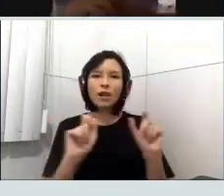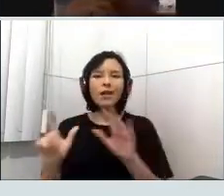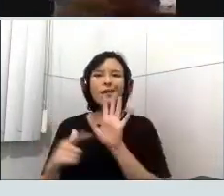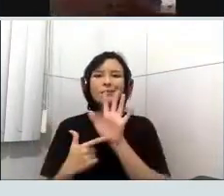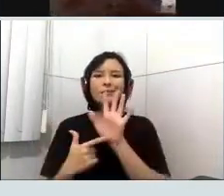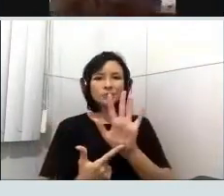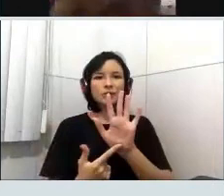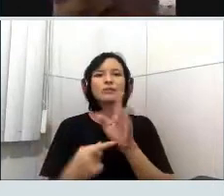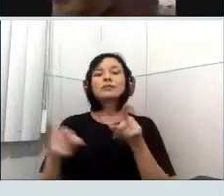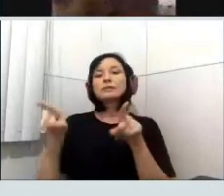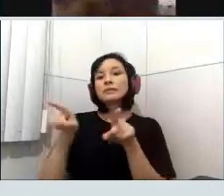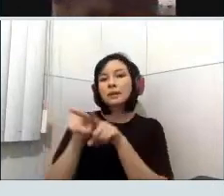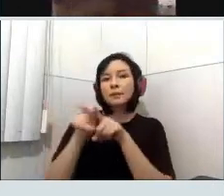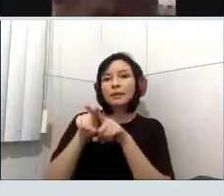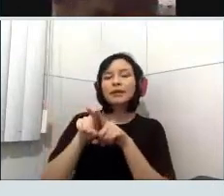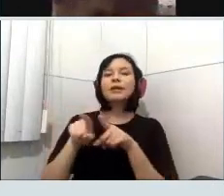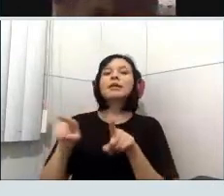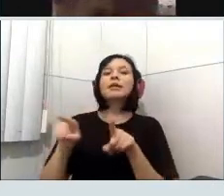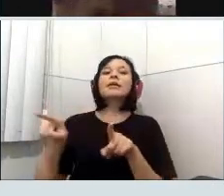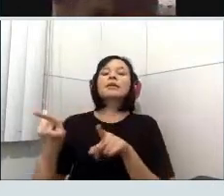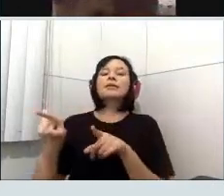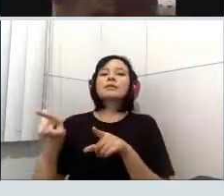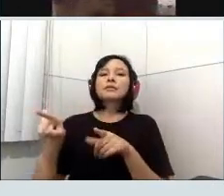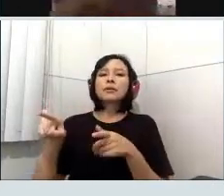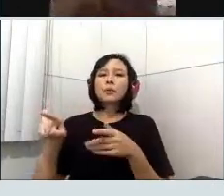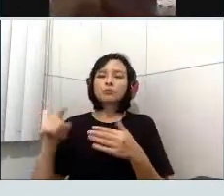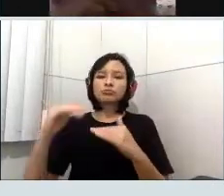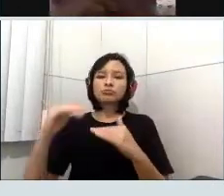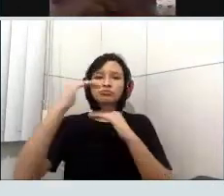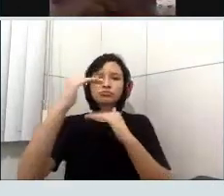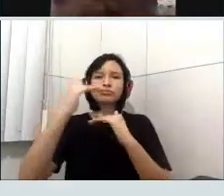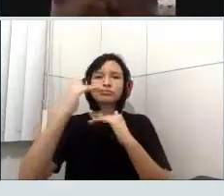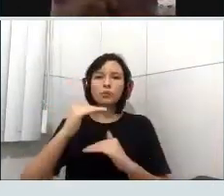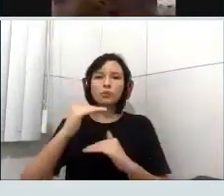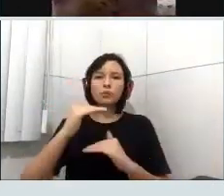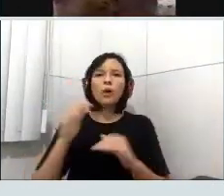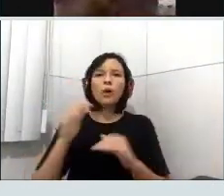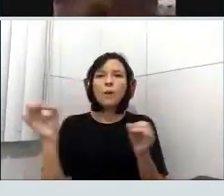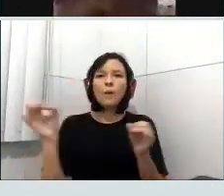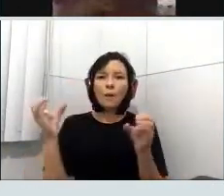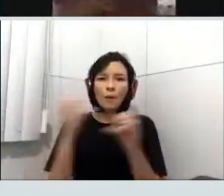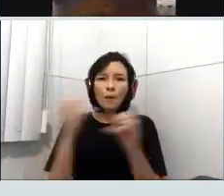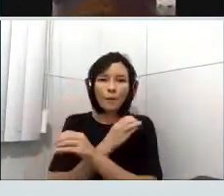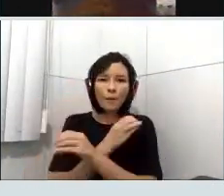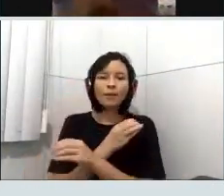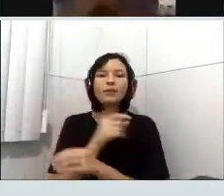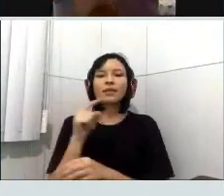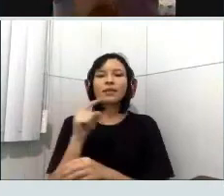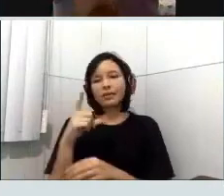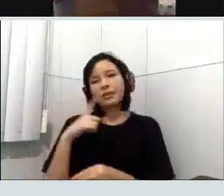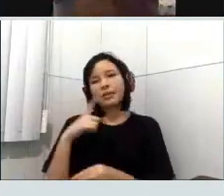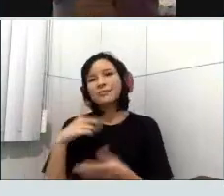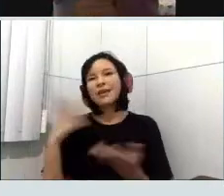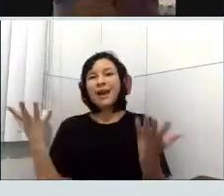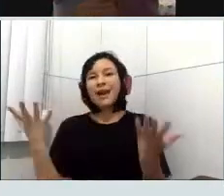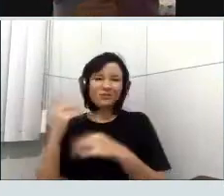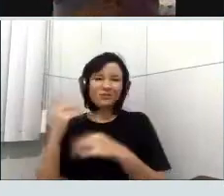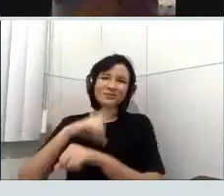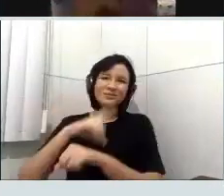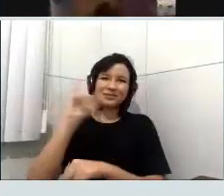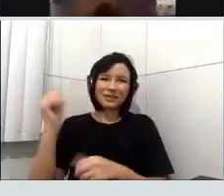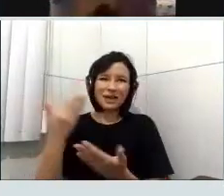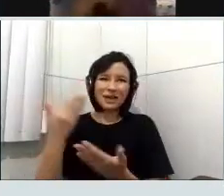só o slide, como a cartilha completa do participante, porque querendo ou não, a aula de hoje acaba sendo um pouco mais corrida, e é uma aula com